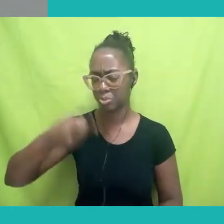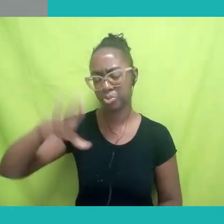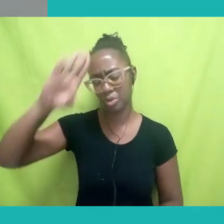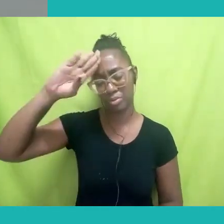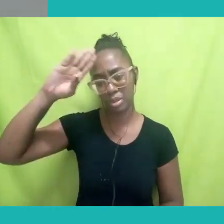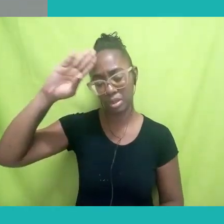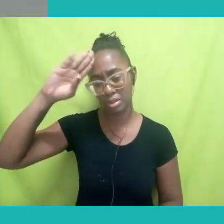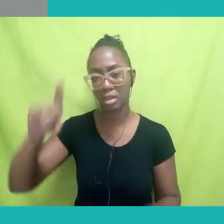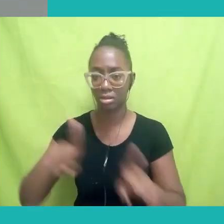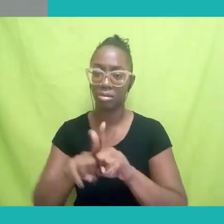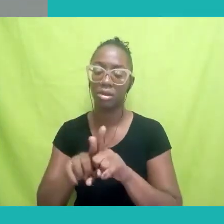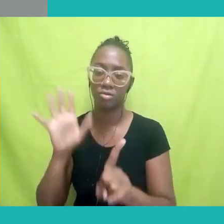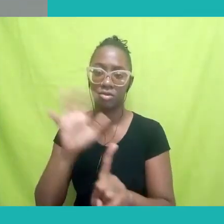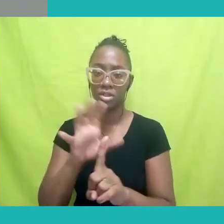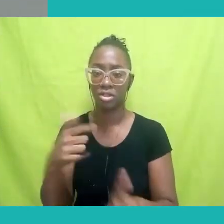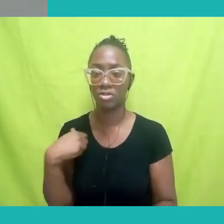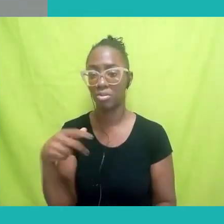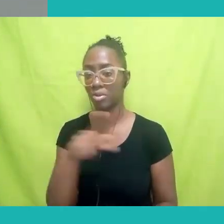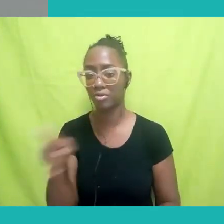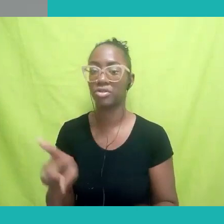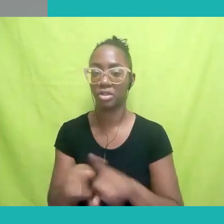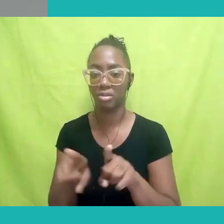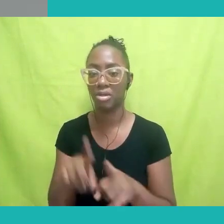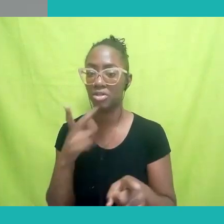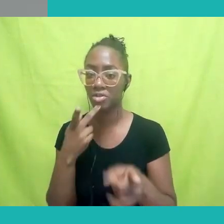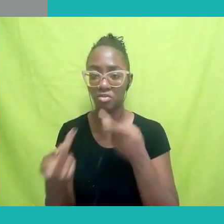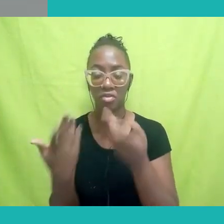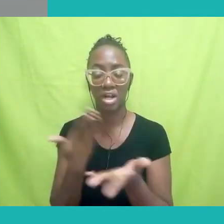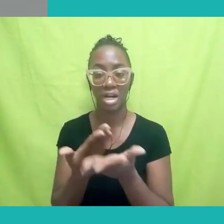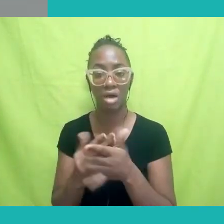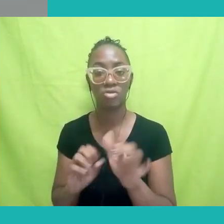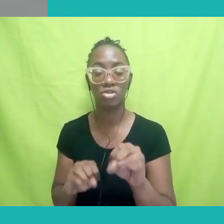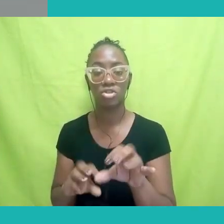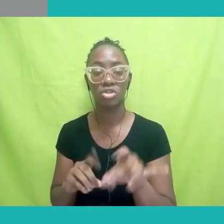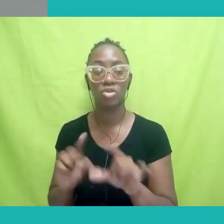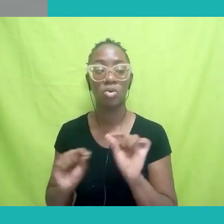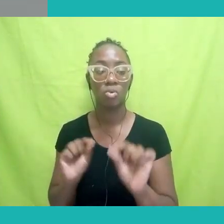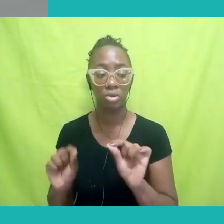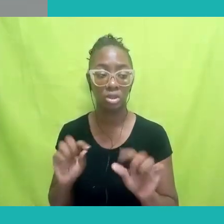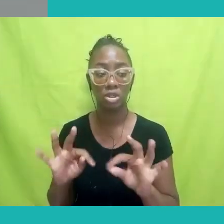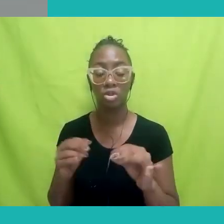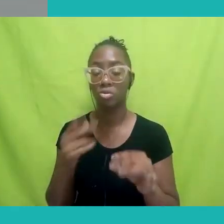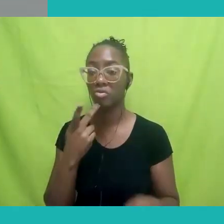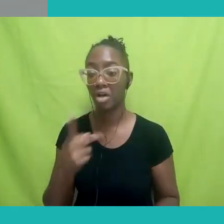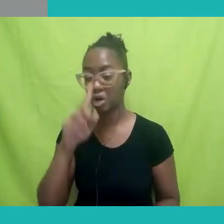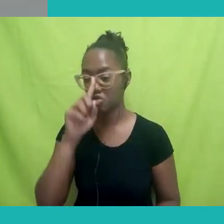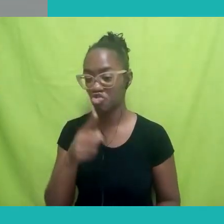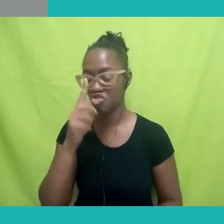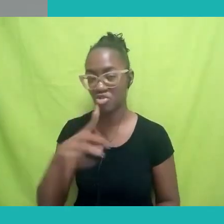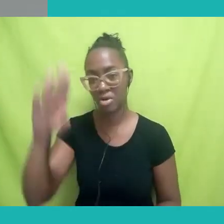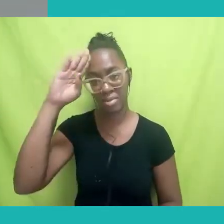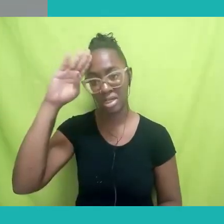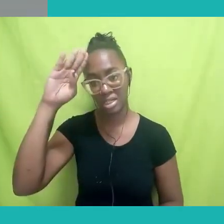né? Que eu sempre gosto de dizer, eu sou professora também, então sempre gosto de dizer nas minhas aulas, né? Que todo mundo fala ditadura militar, eu falo não, uma